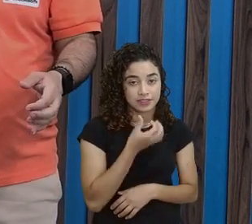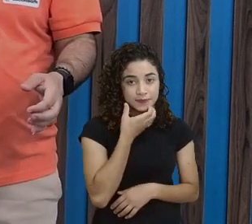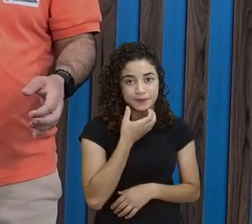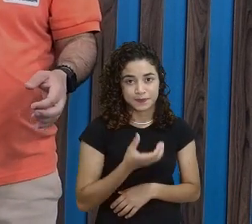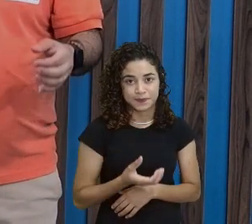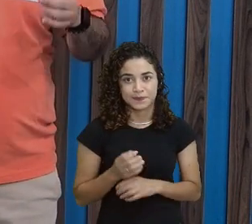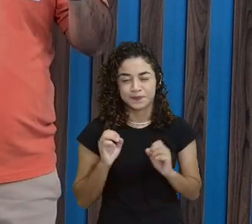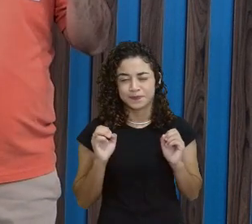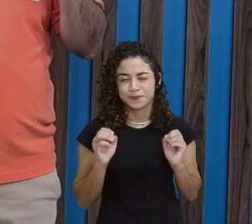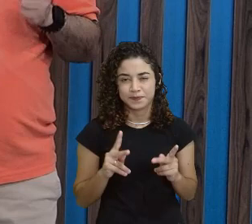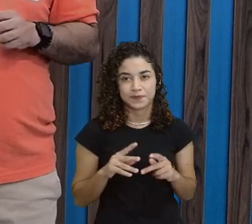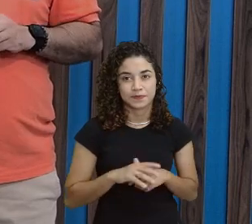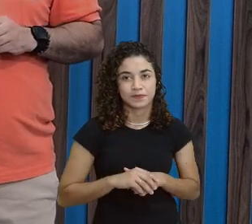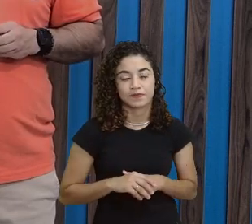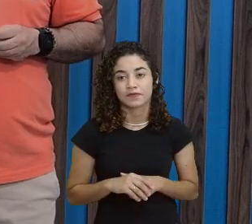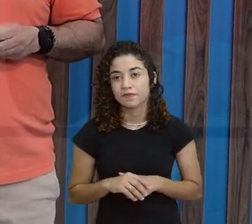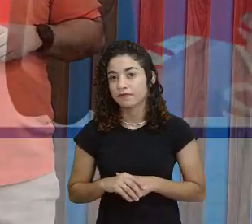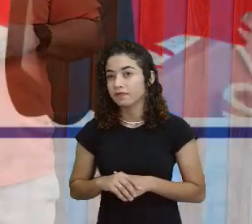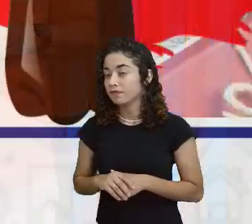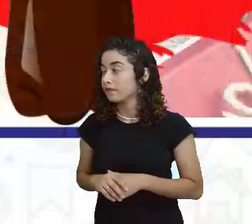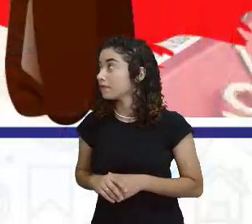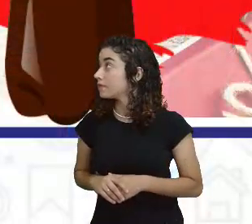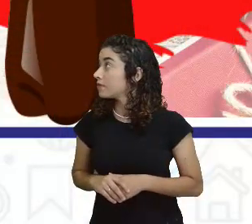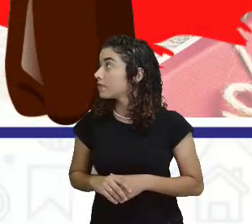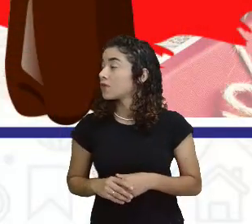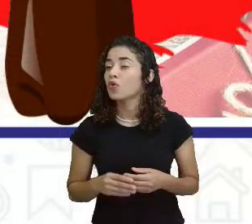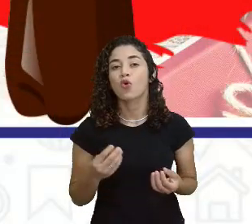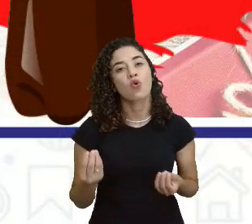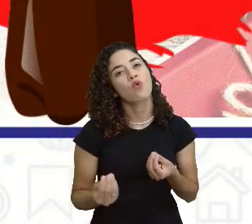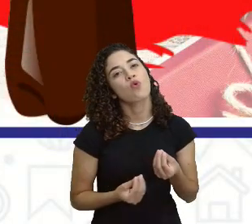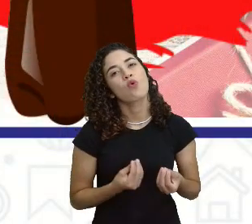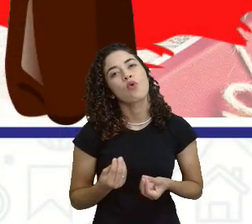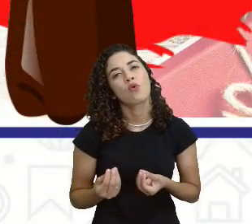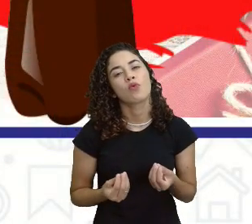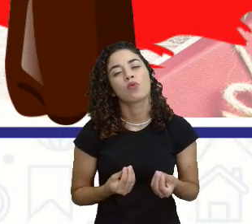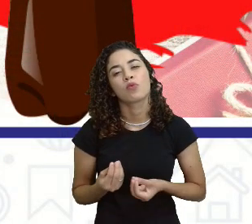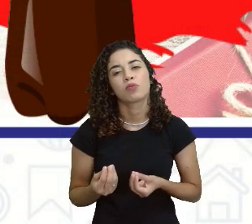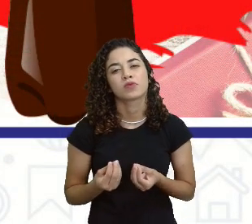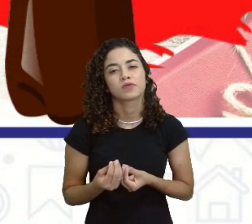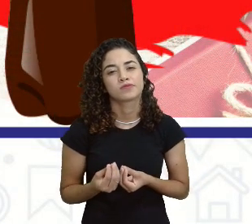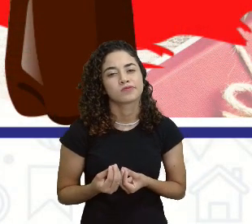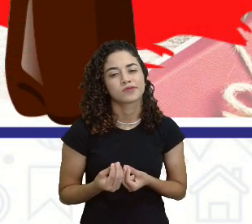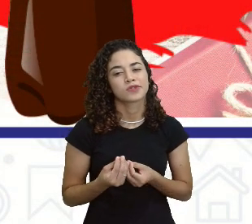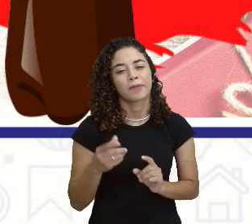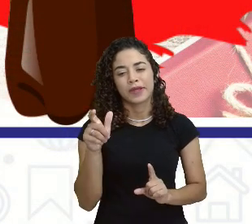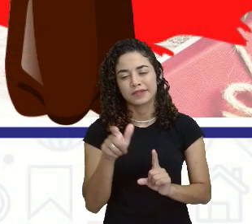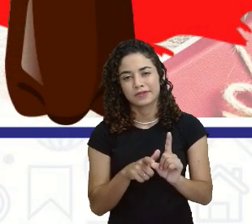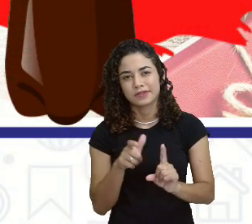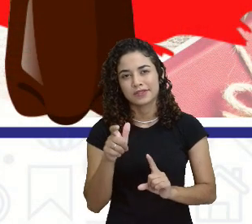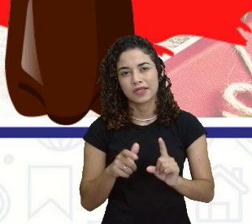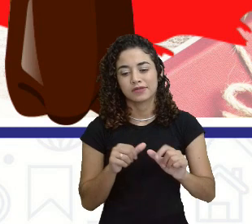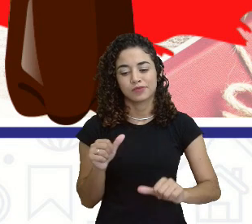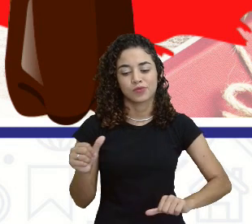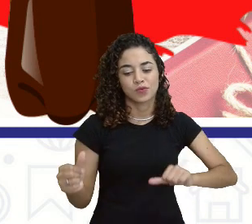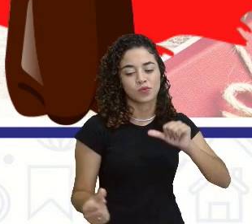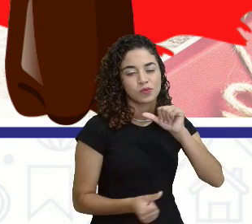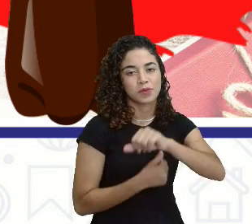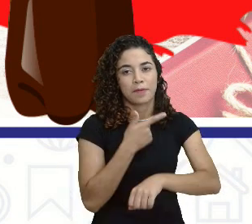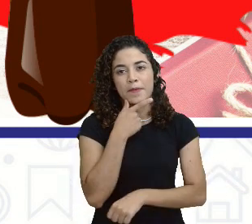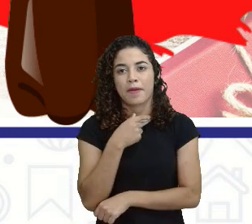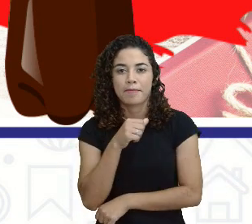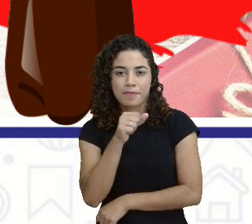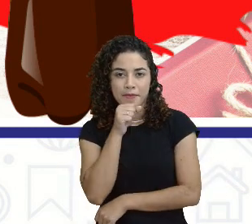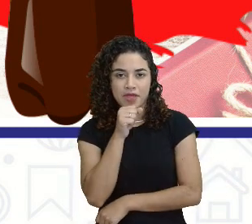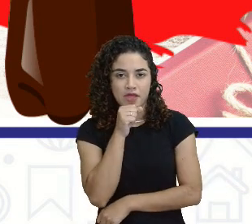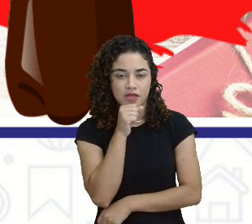dezembro, ok? Aí vejam, como é que se tornou aí essa figura do Nicolau, ela veio a se tornar o Papai Noel, né?